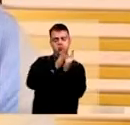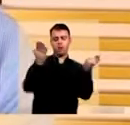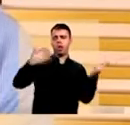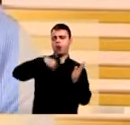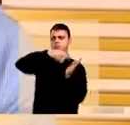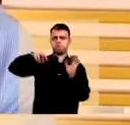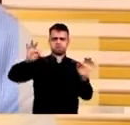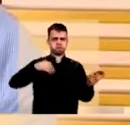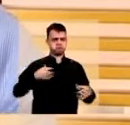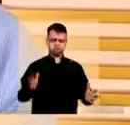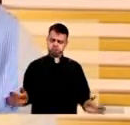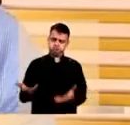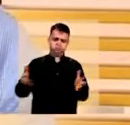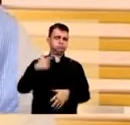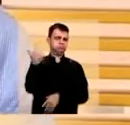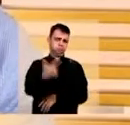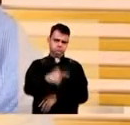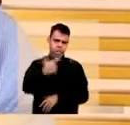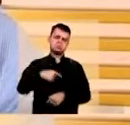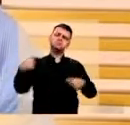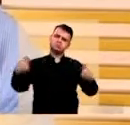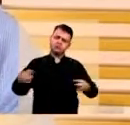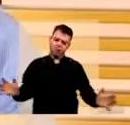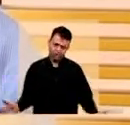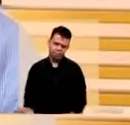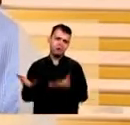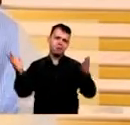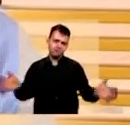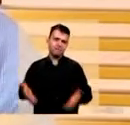sente estimulada. Mas precisa, sim.